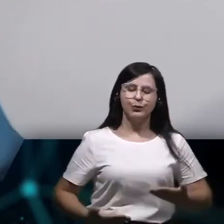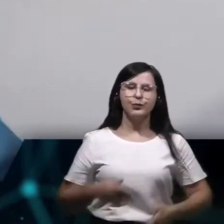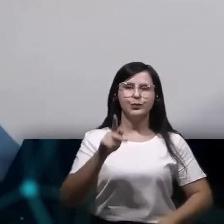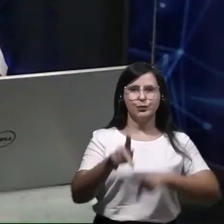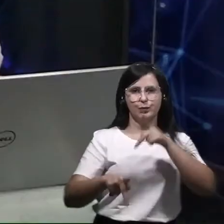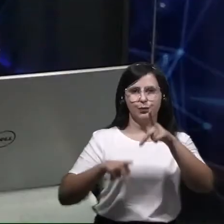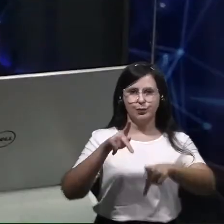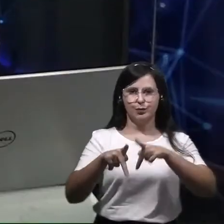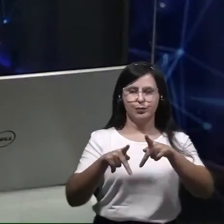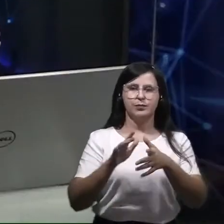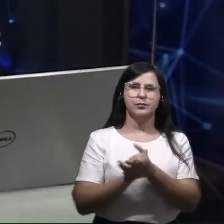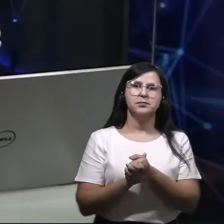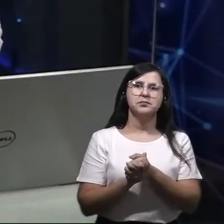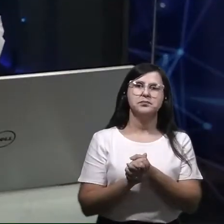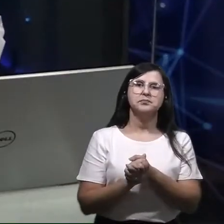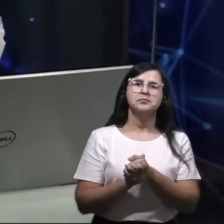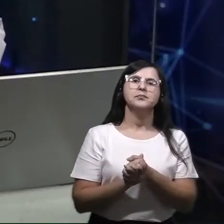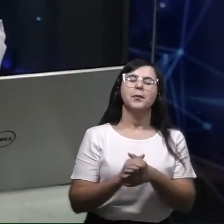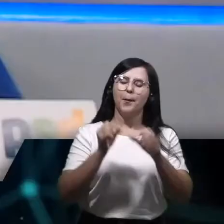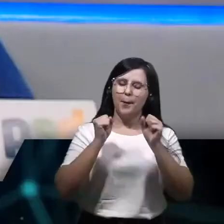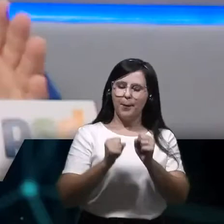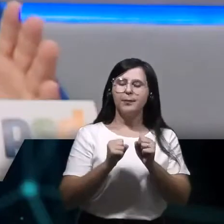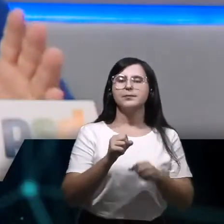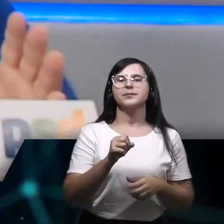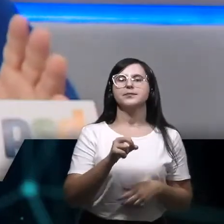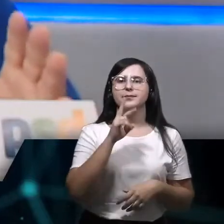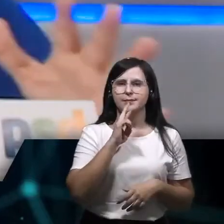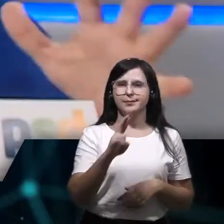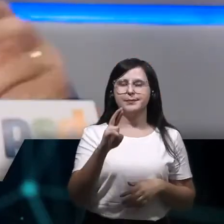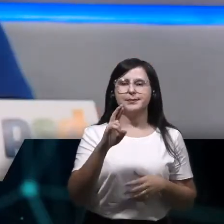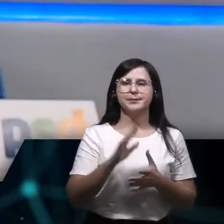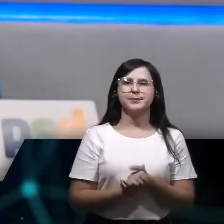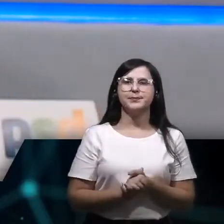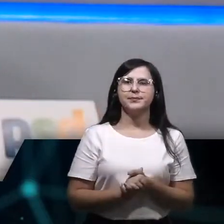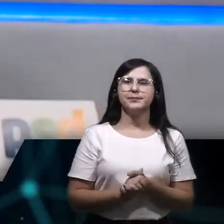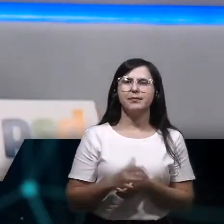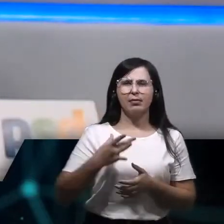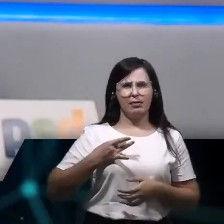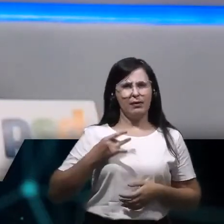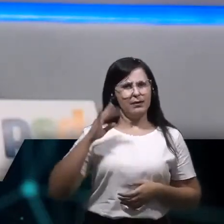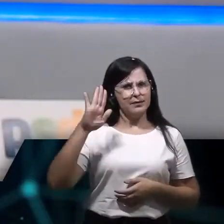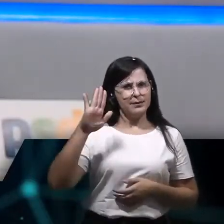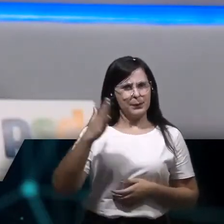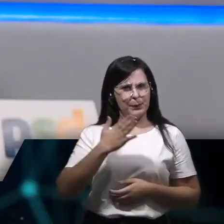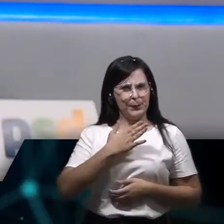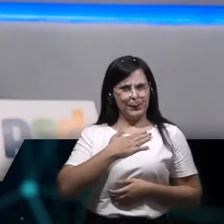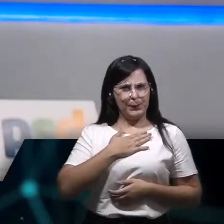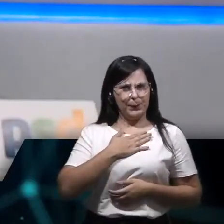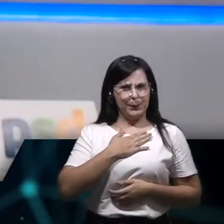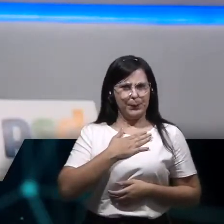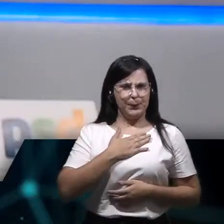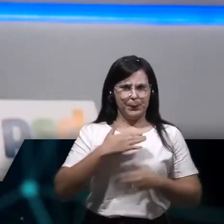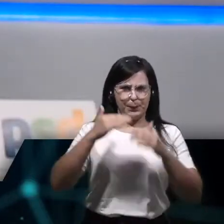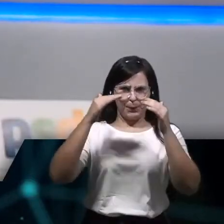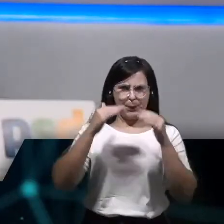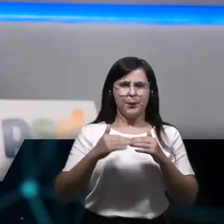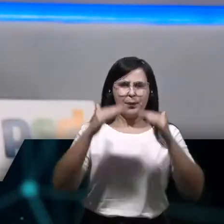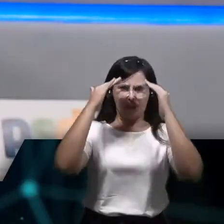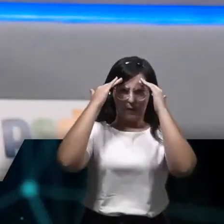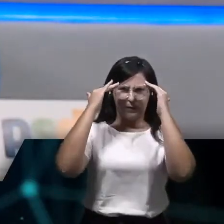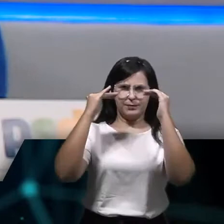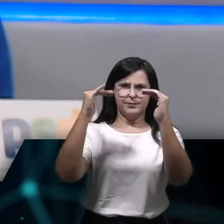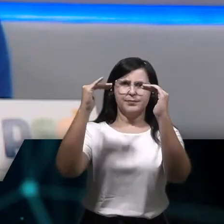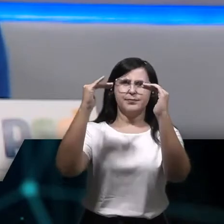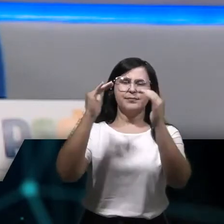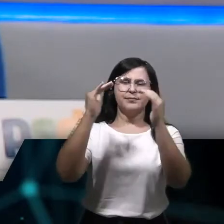Deus. 1 minuto para a tréplica. Olha, candidato, o meu compromisso com a educação é firme, é forte.